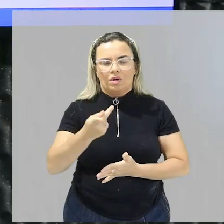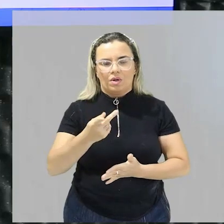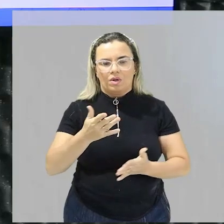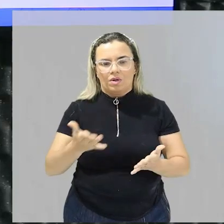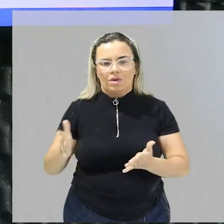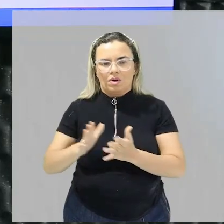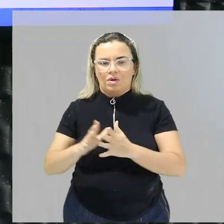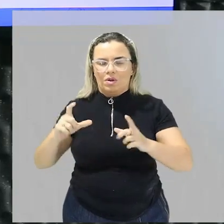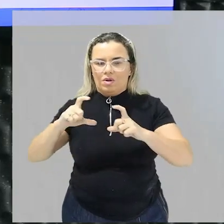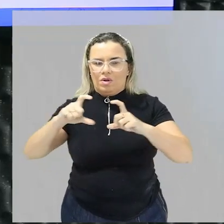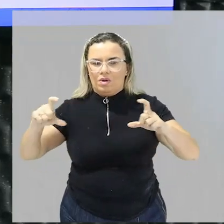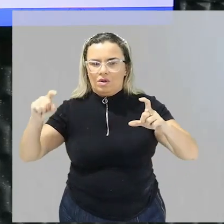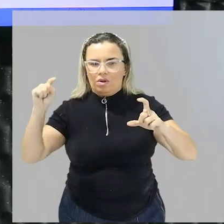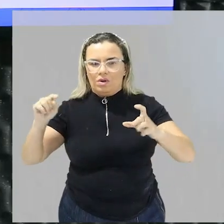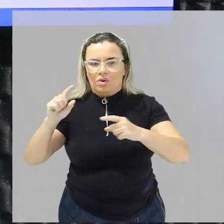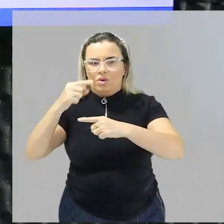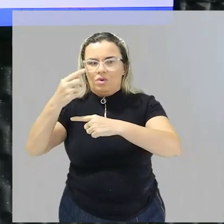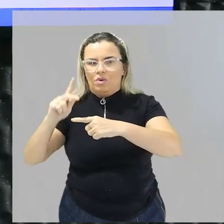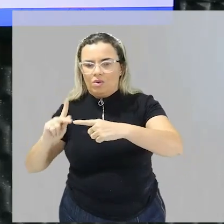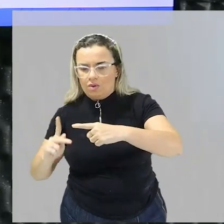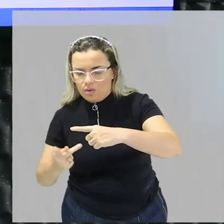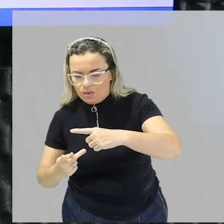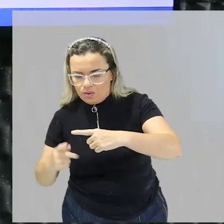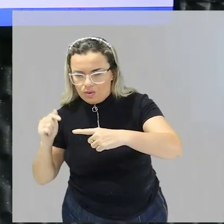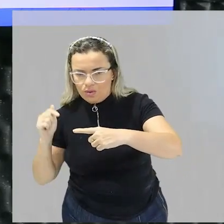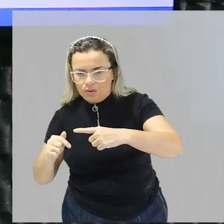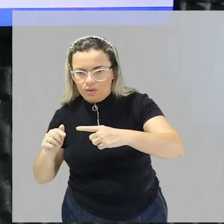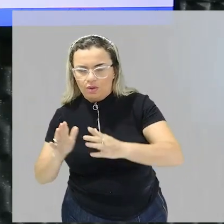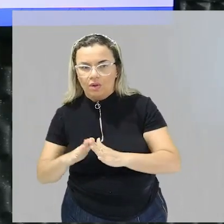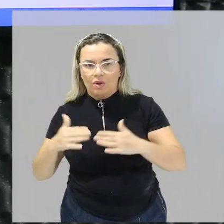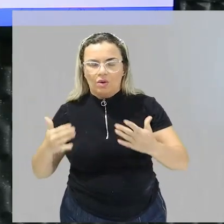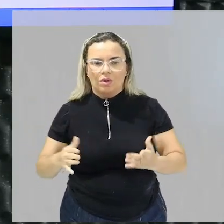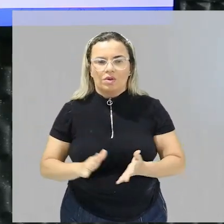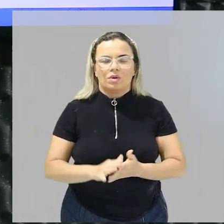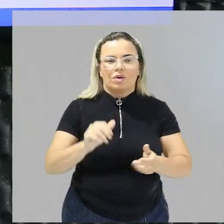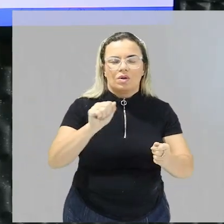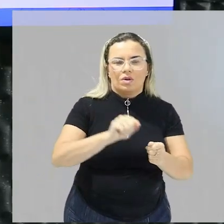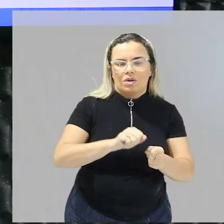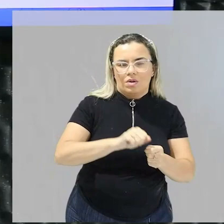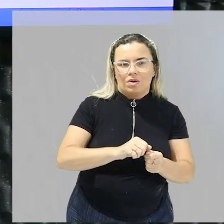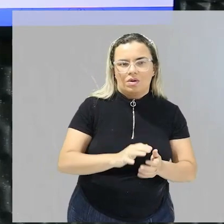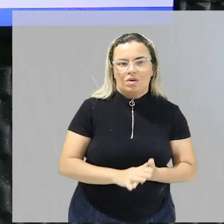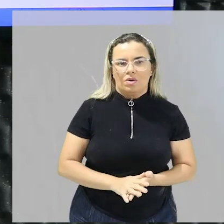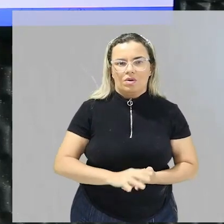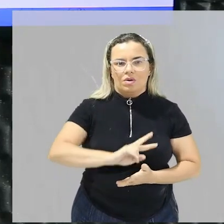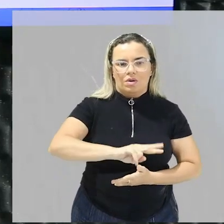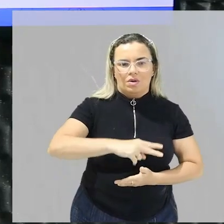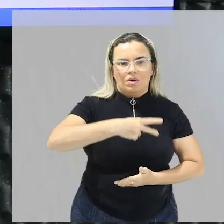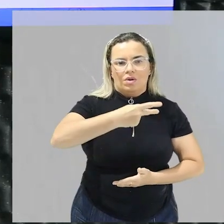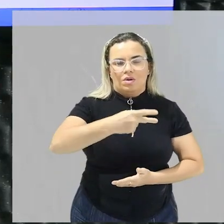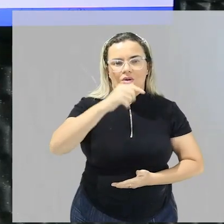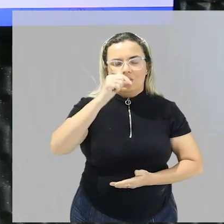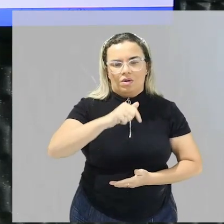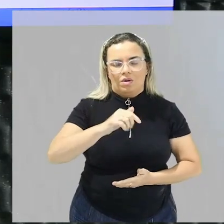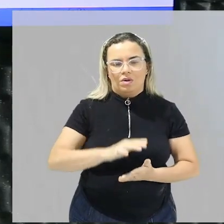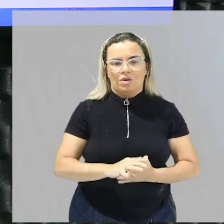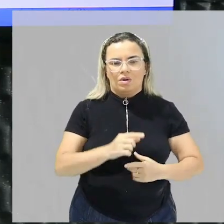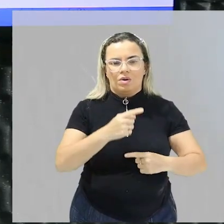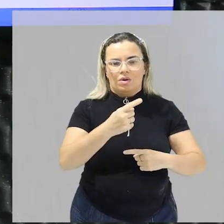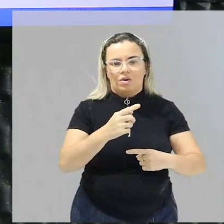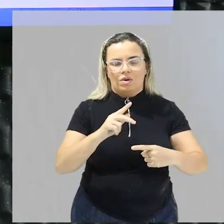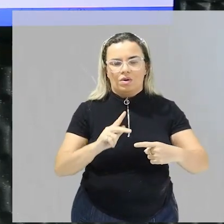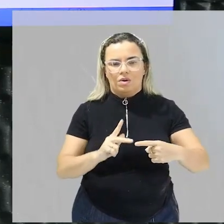fórmula, aparece 1 sobre H. Então, na hora que eu inverti aquele H que apareceu ainda há pouco e coloquei 1 sobre